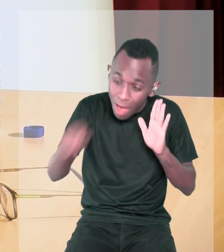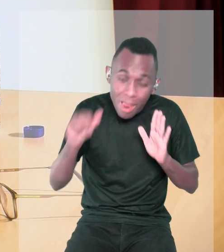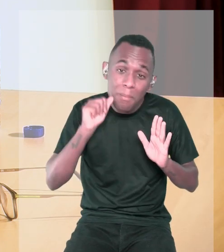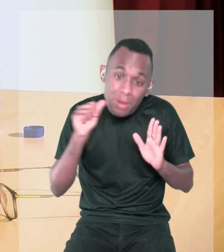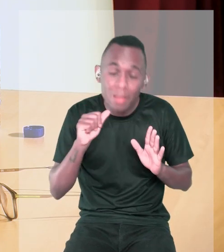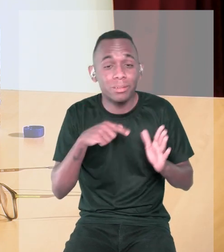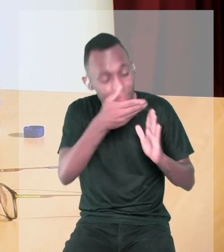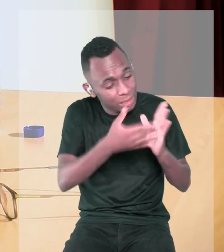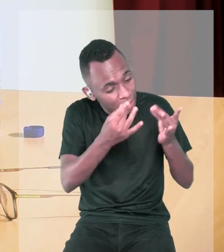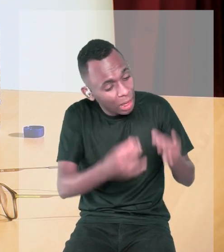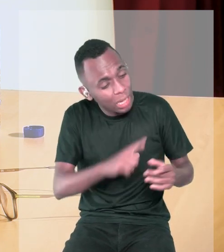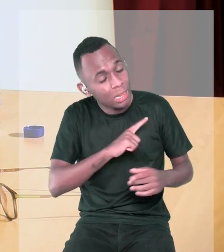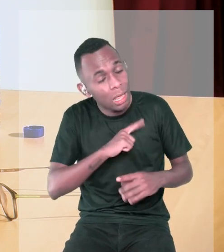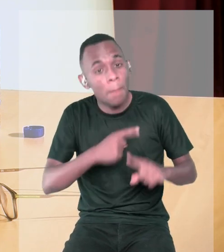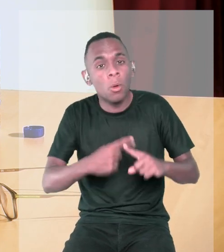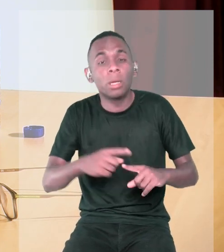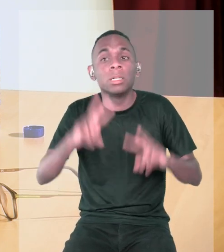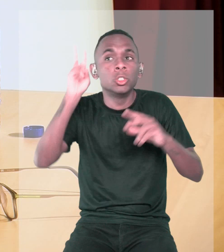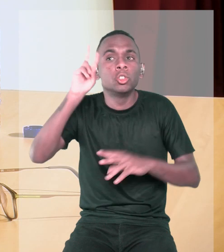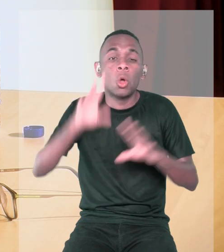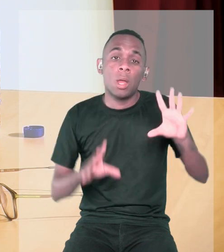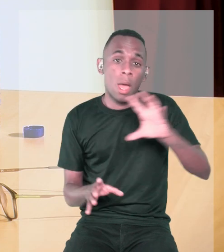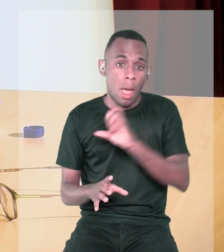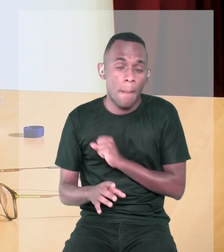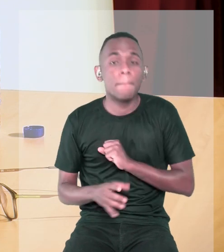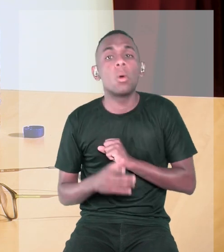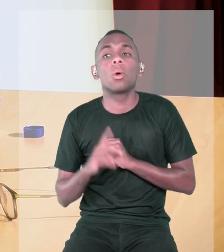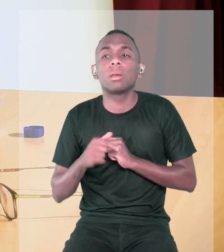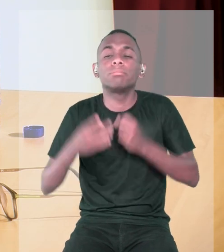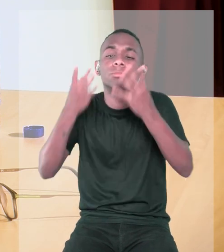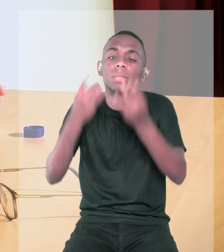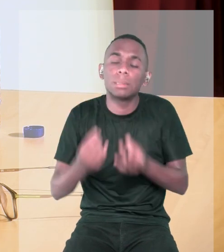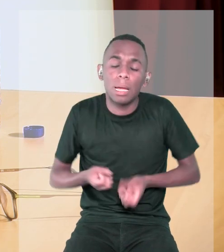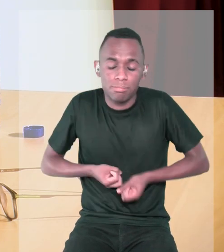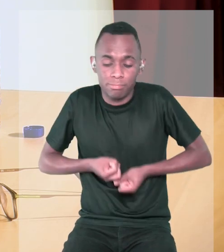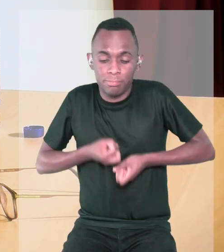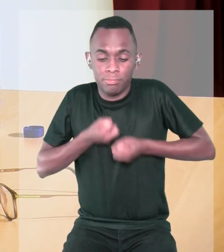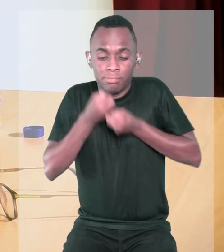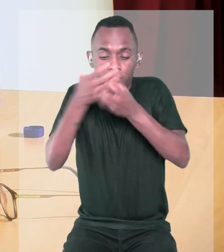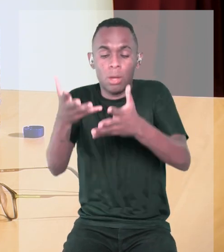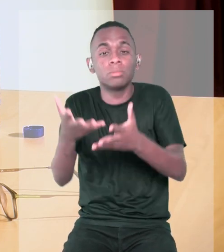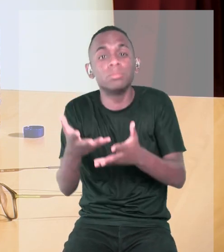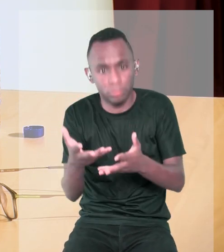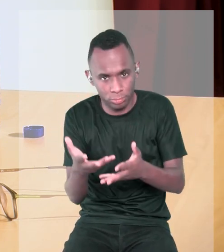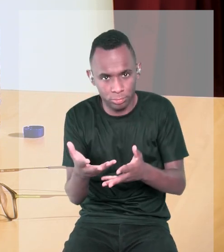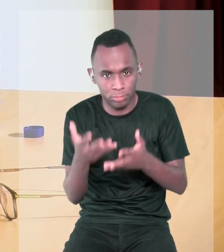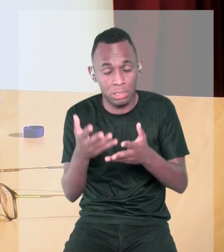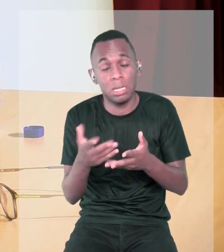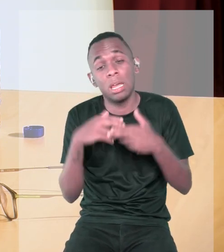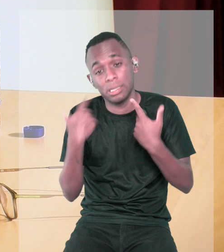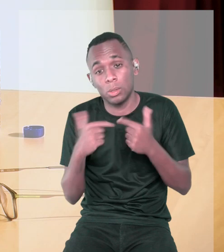Doreen. Se a história desse amor pode ser também linguagem que narra, é